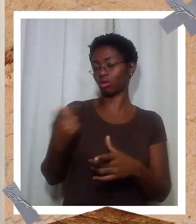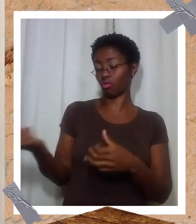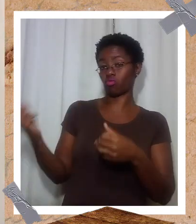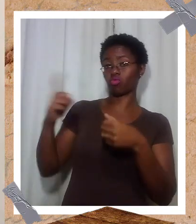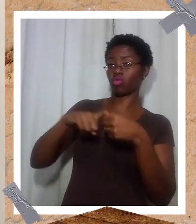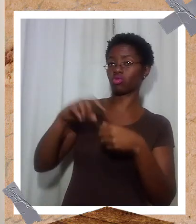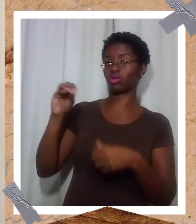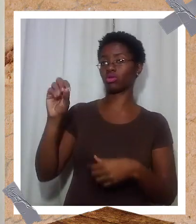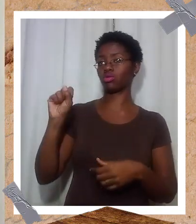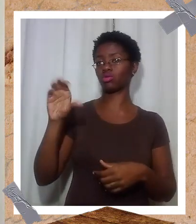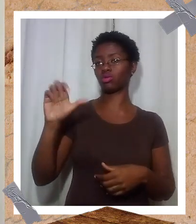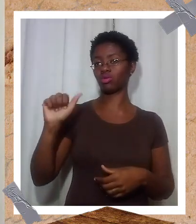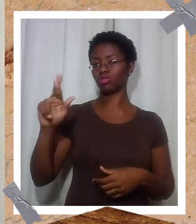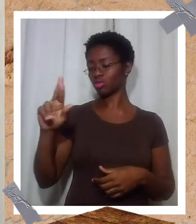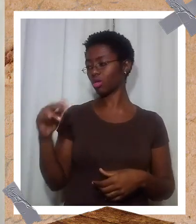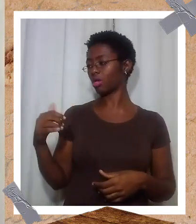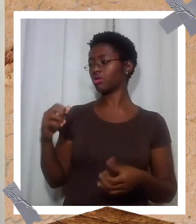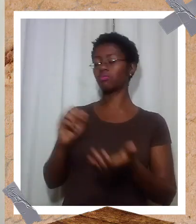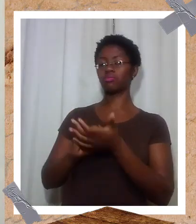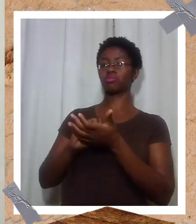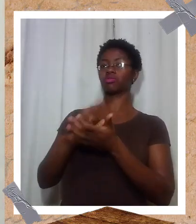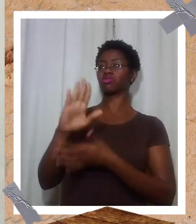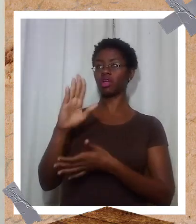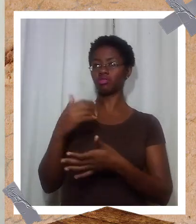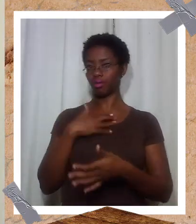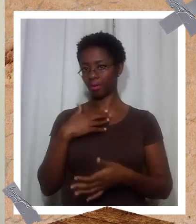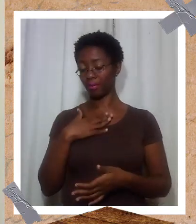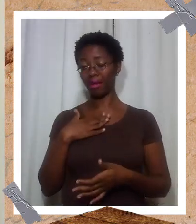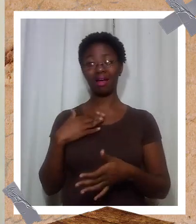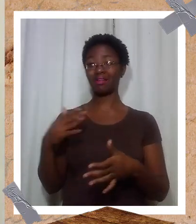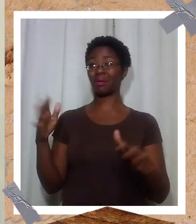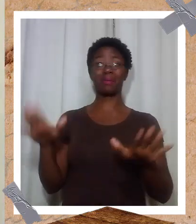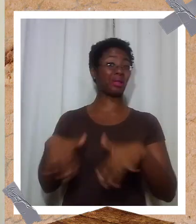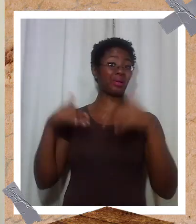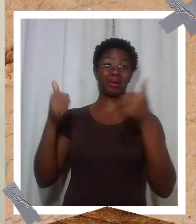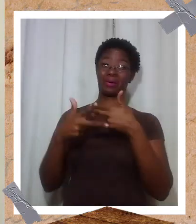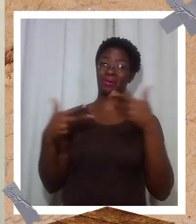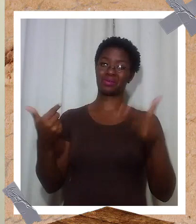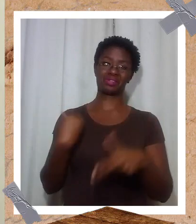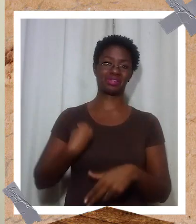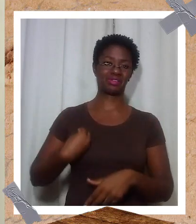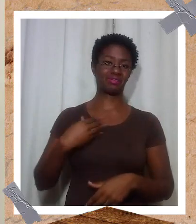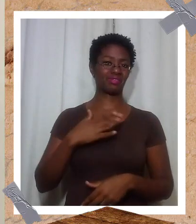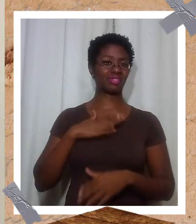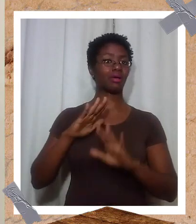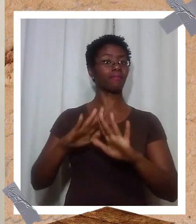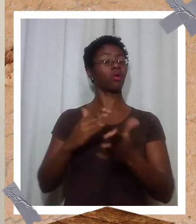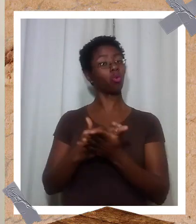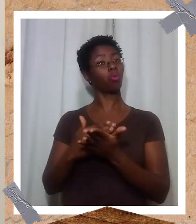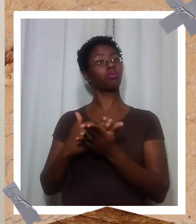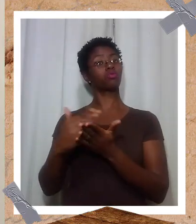voltei do Oscar, tudo estava no melhor momento da minha vida. Mas quando a coisa começa